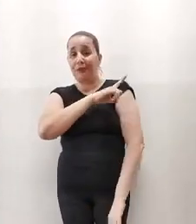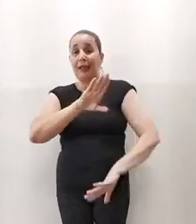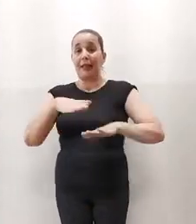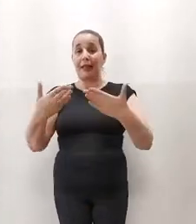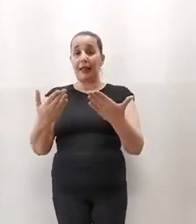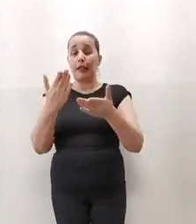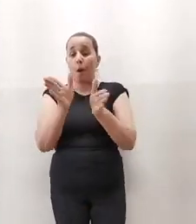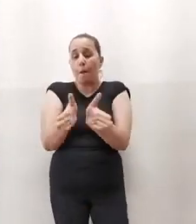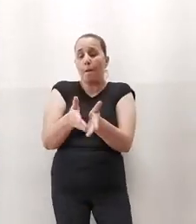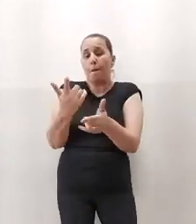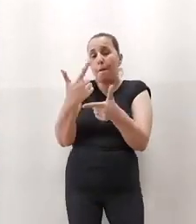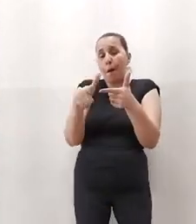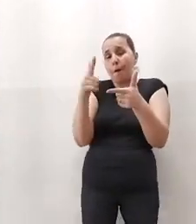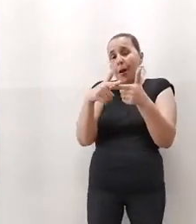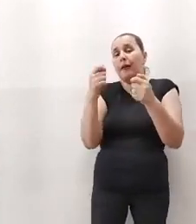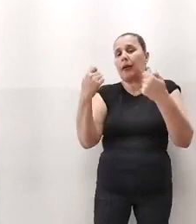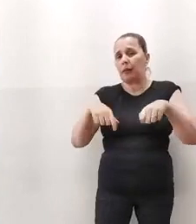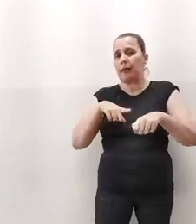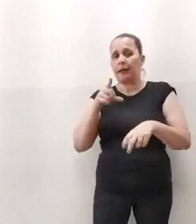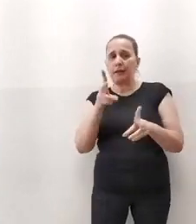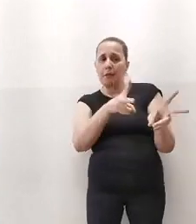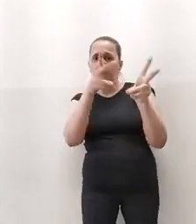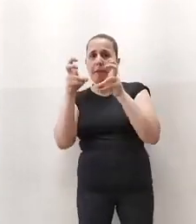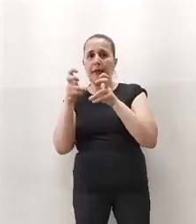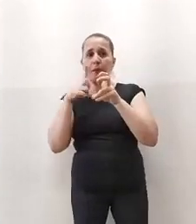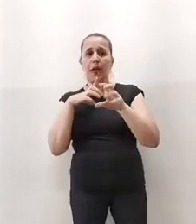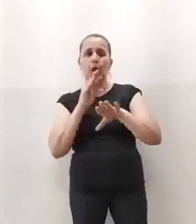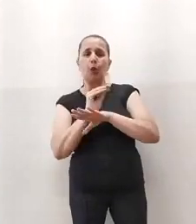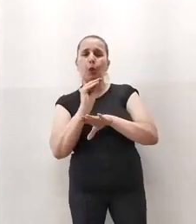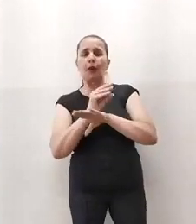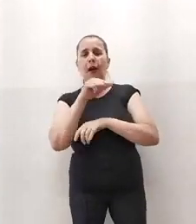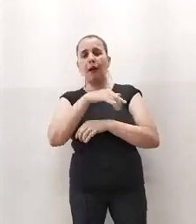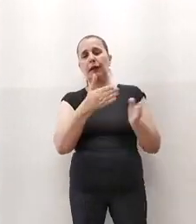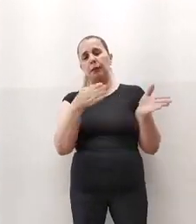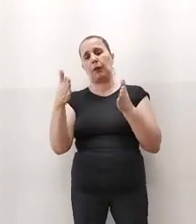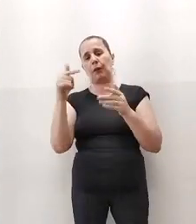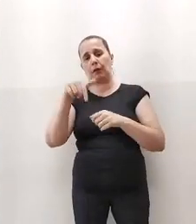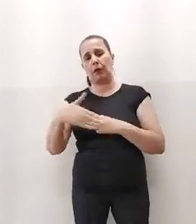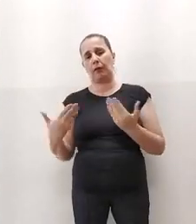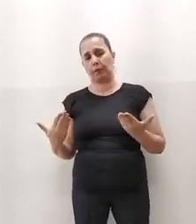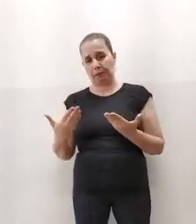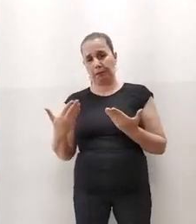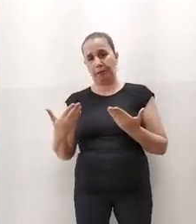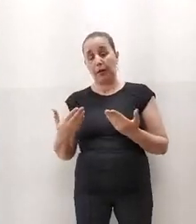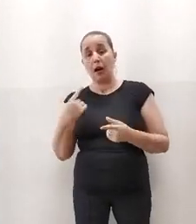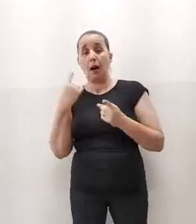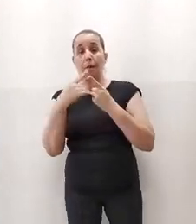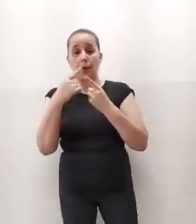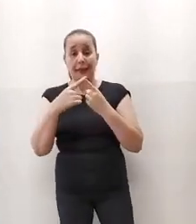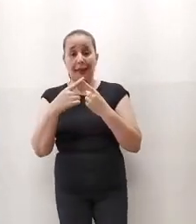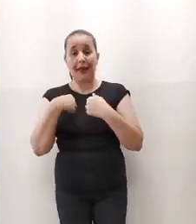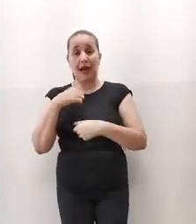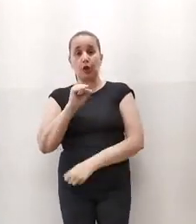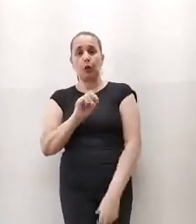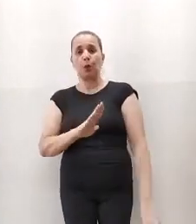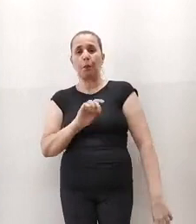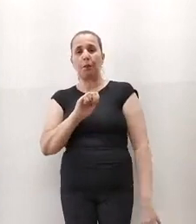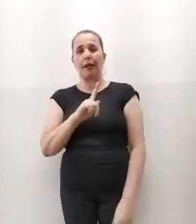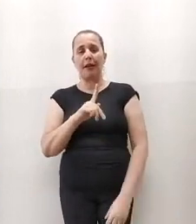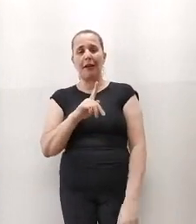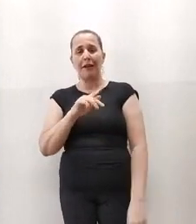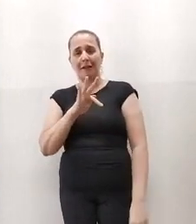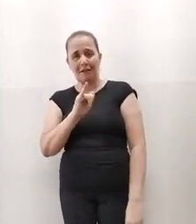é um dos problemas que precisamos identificar e cuidar nesses dias. Porque a superficialidade